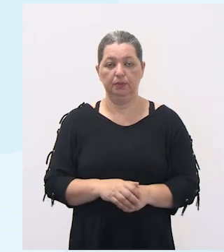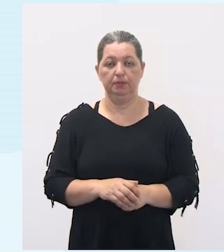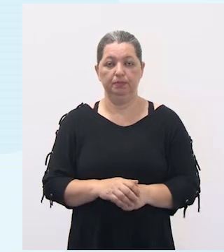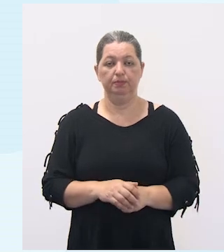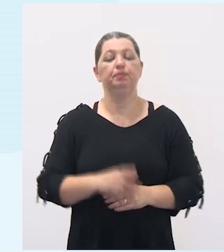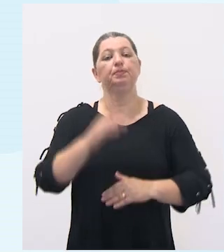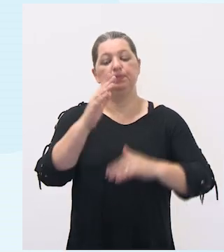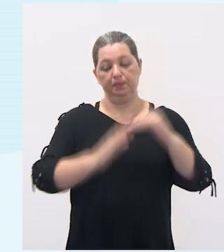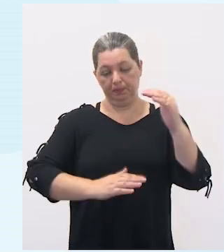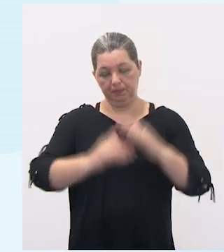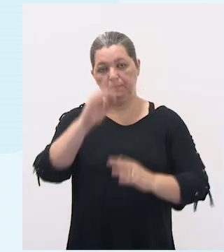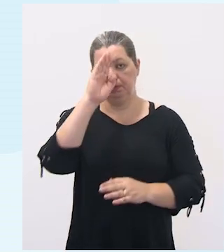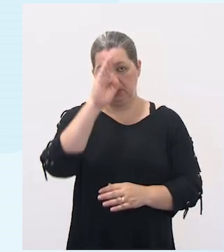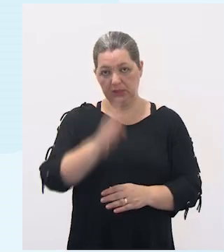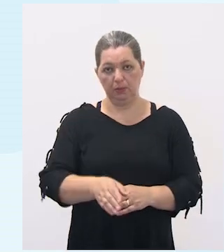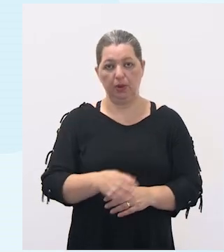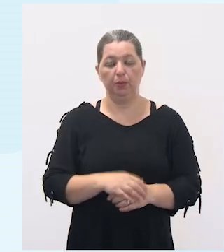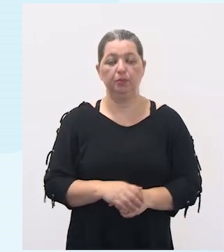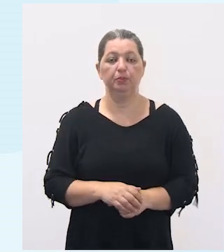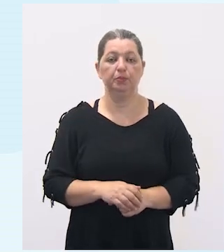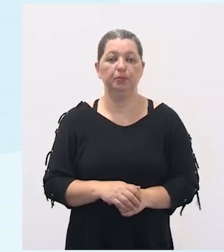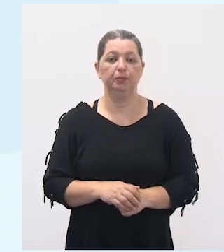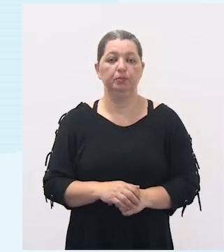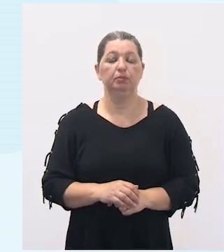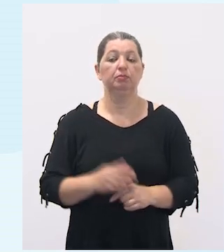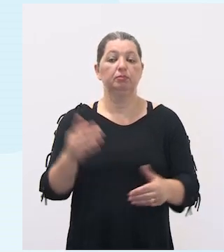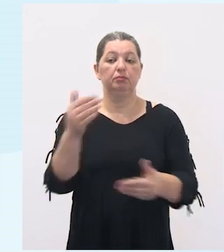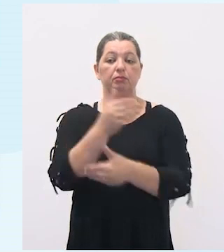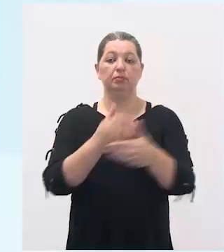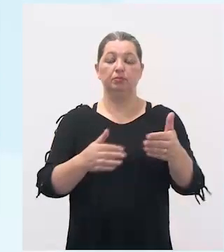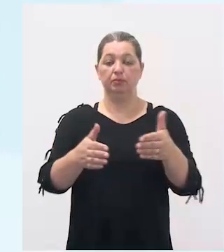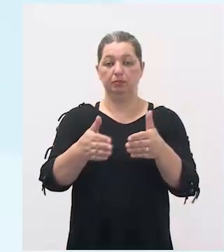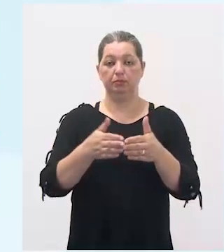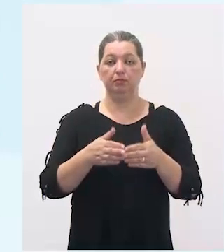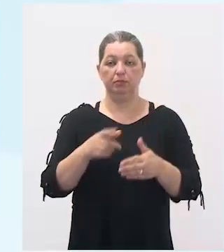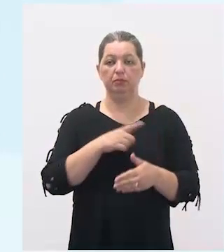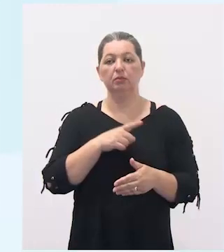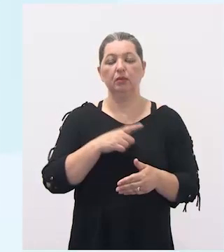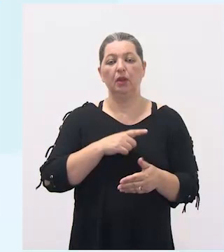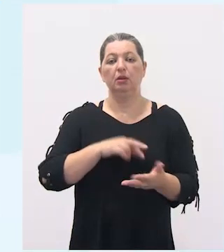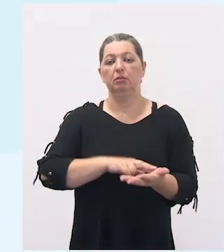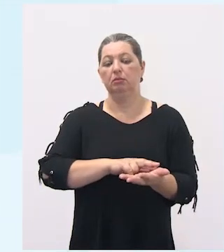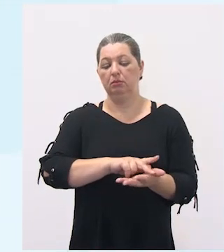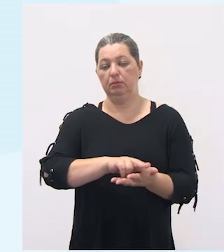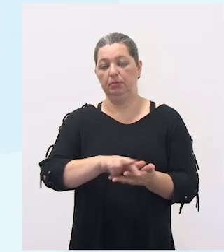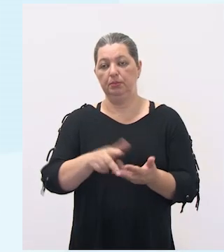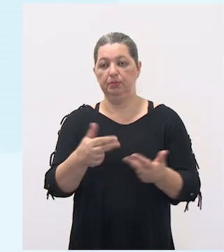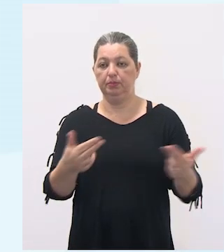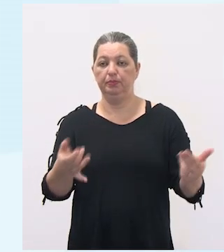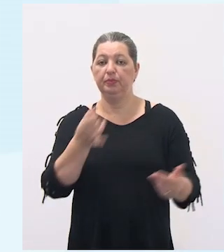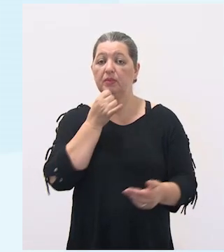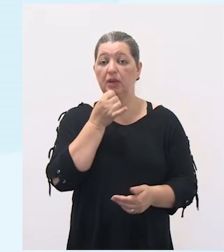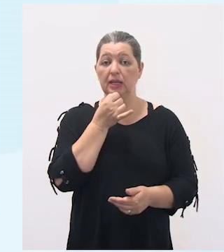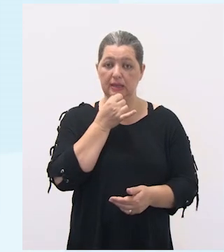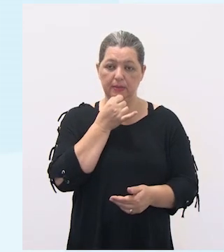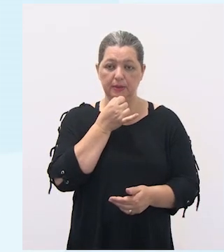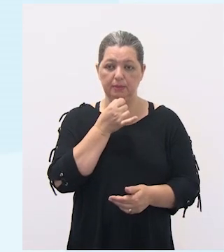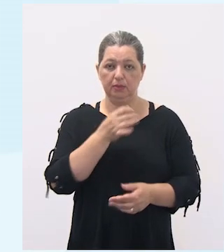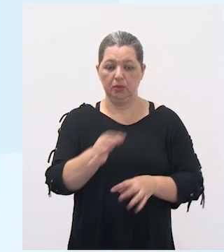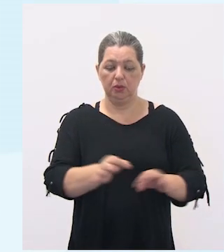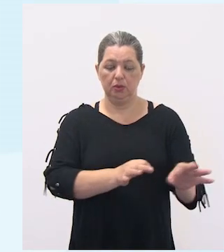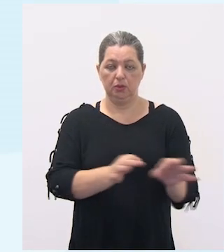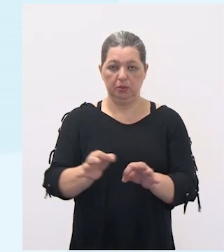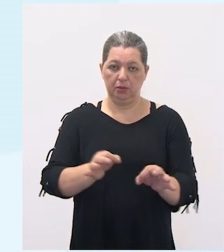as habilidades essenciais. No próximo slide, então, a gente tem um exemplo de um alinhamento entre